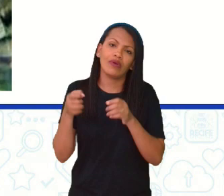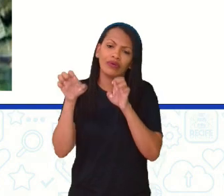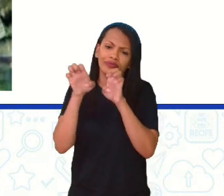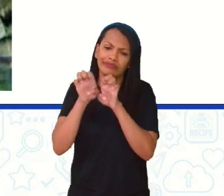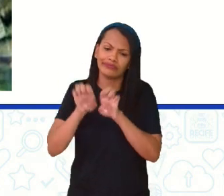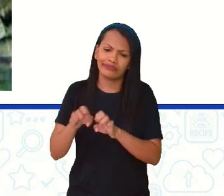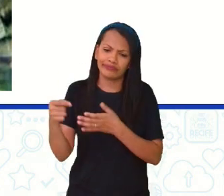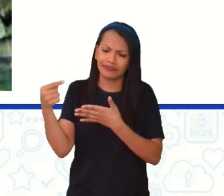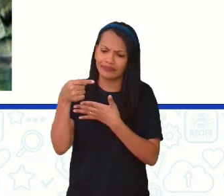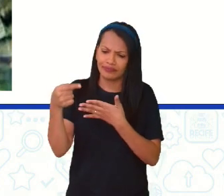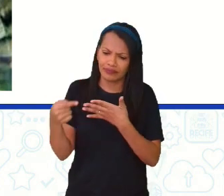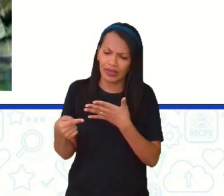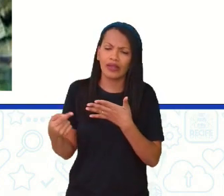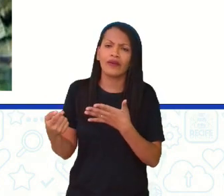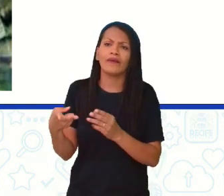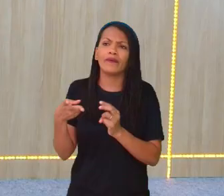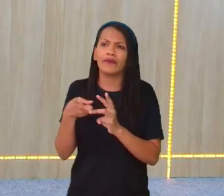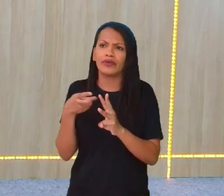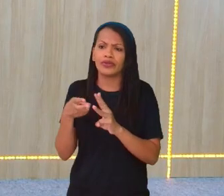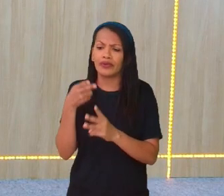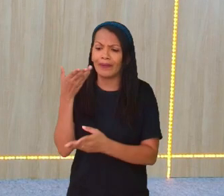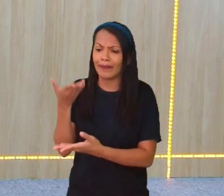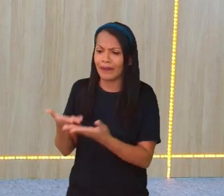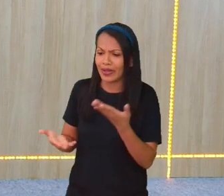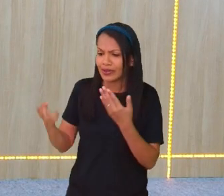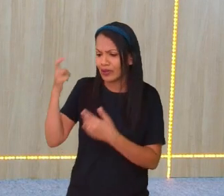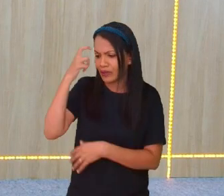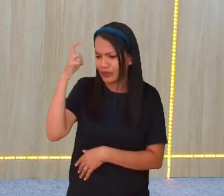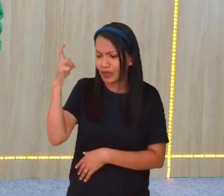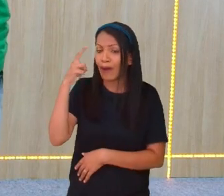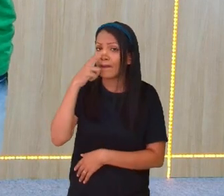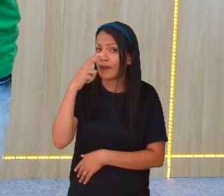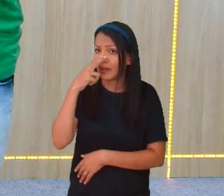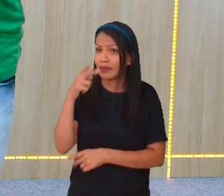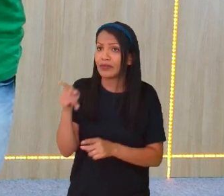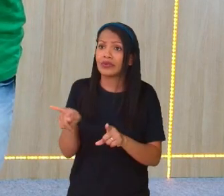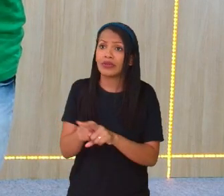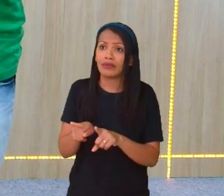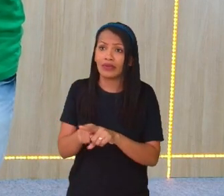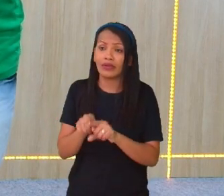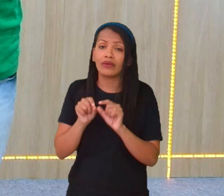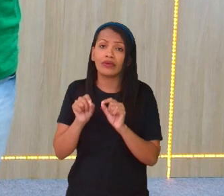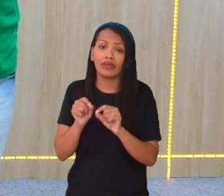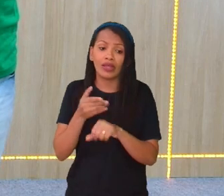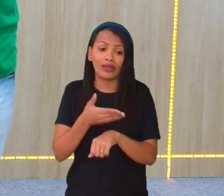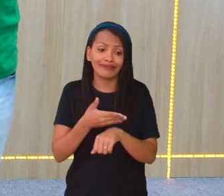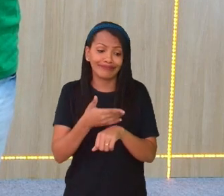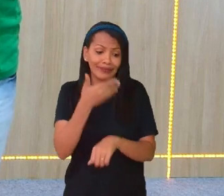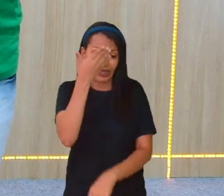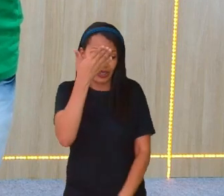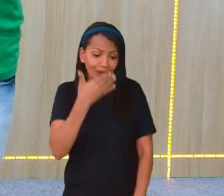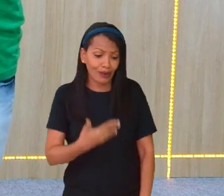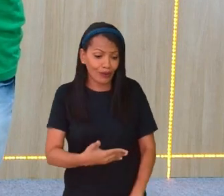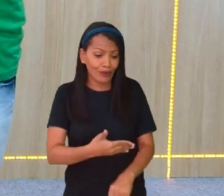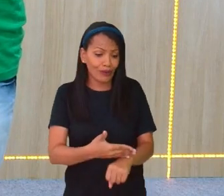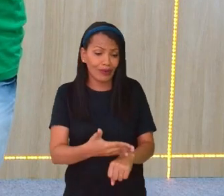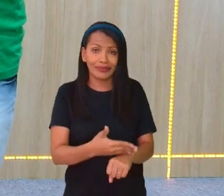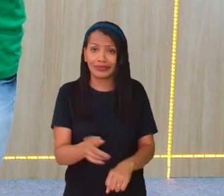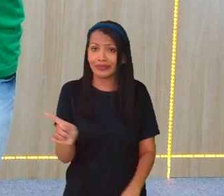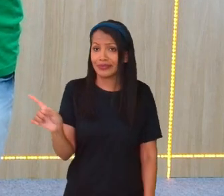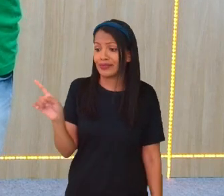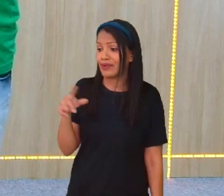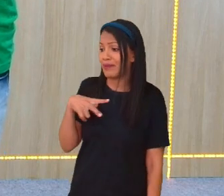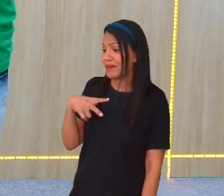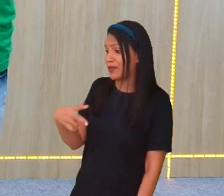o índio perca um pouco a sua cultura e ao mesmo tempo ele também não é branco, não é